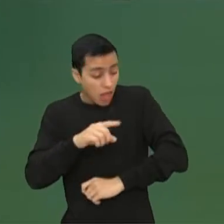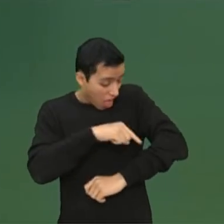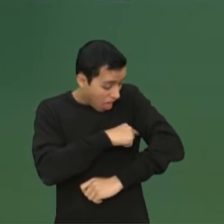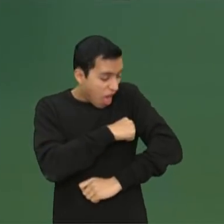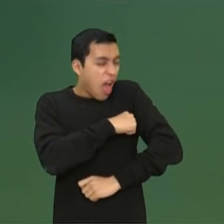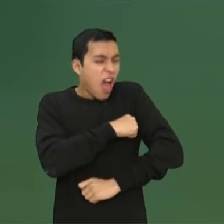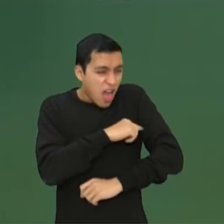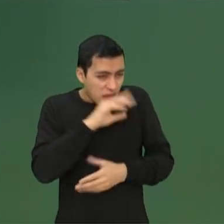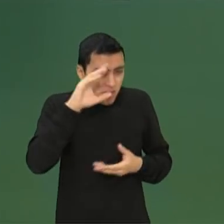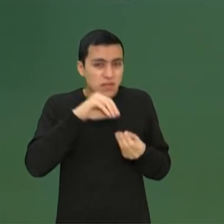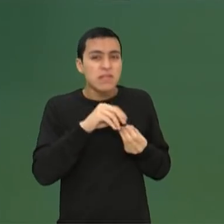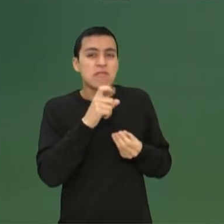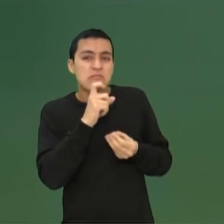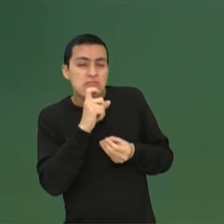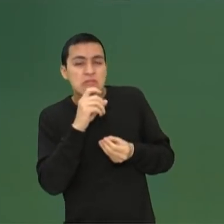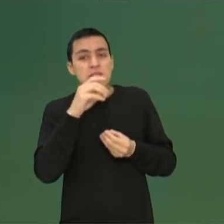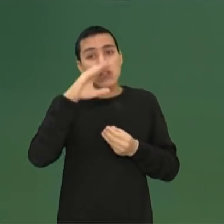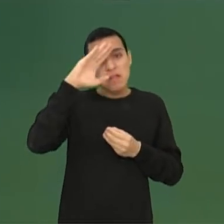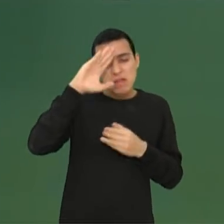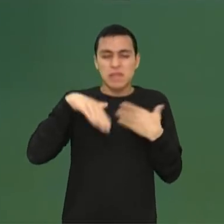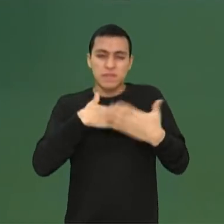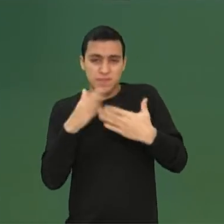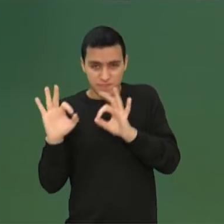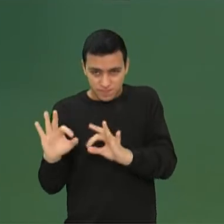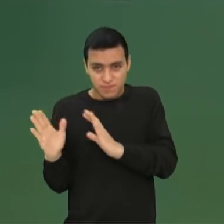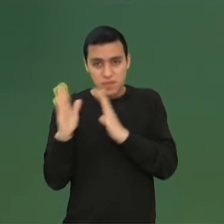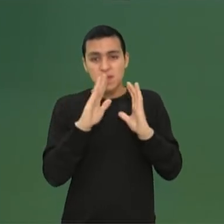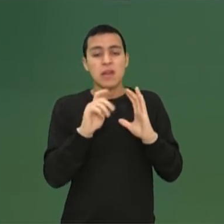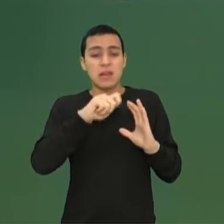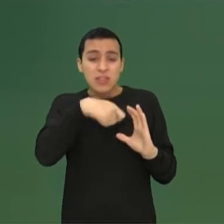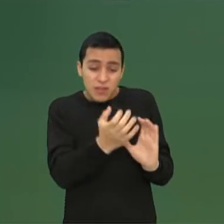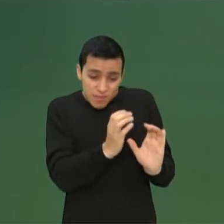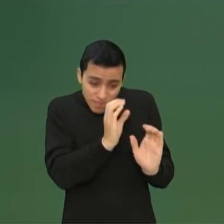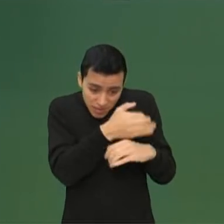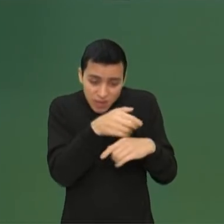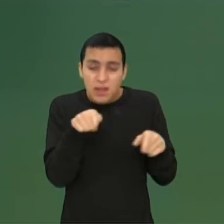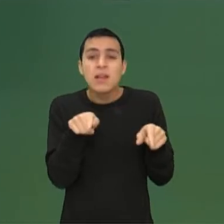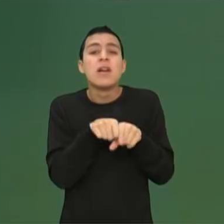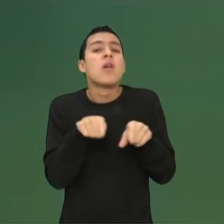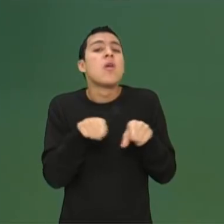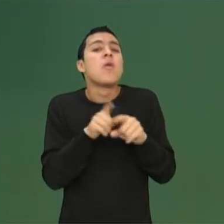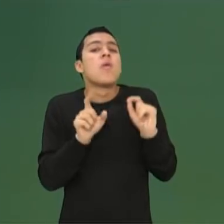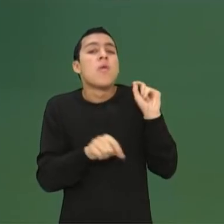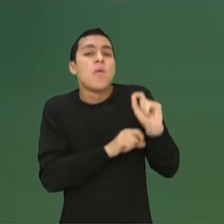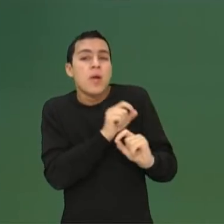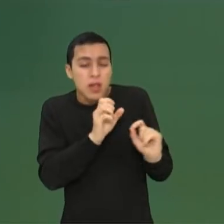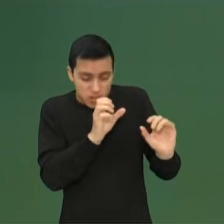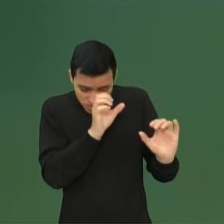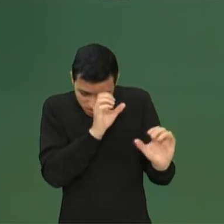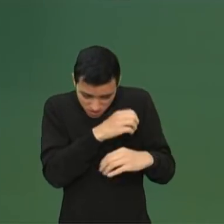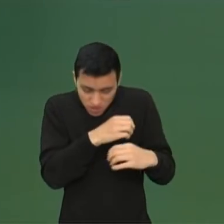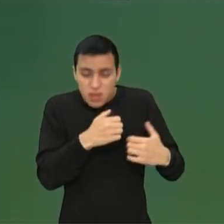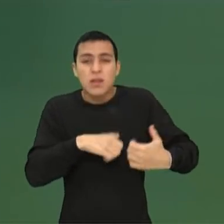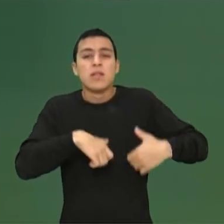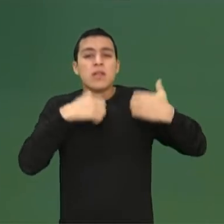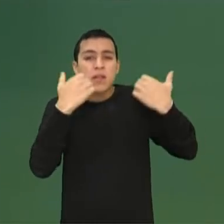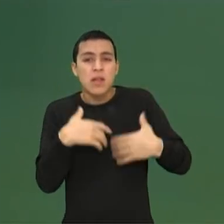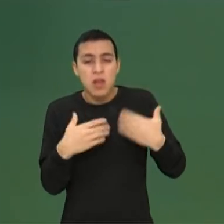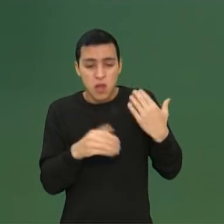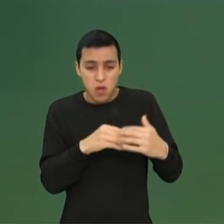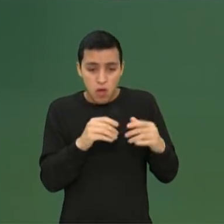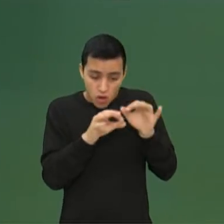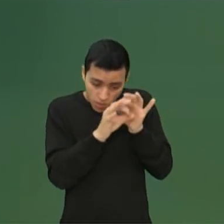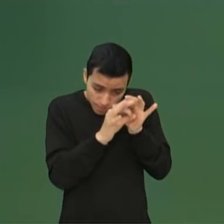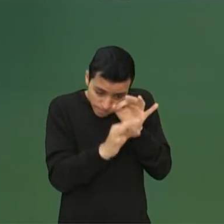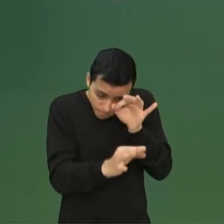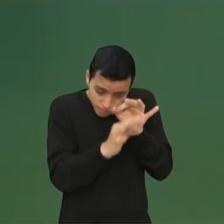outro exemplo, lembra do microscópio, que nós tivemos uma aula específica para microscópio, que eu mostrei as partes, a lente ocular,